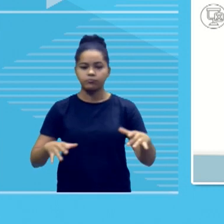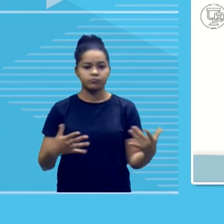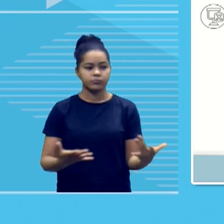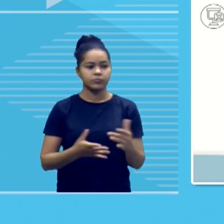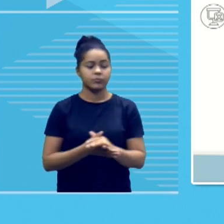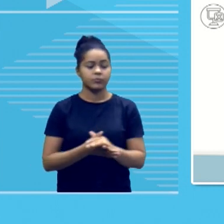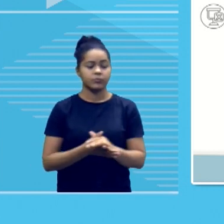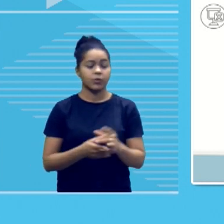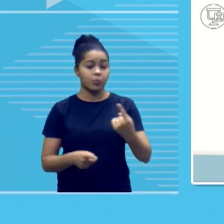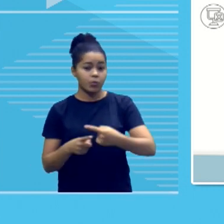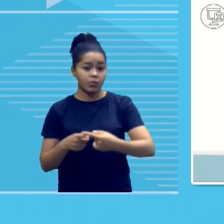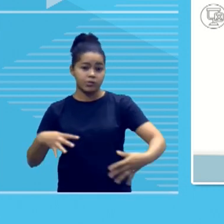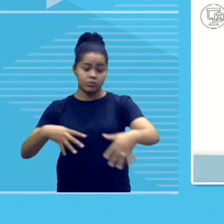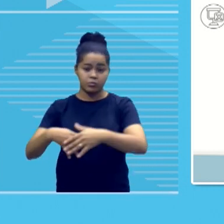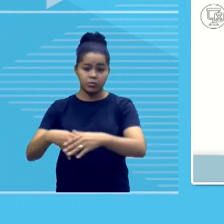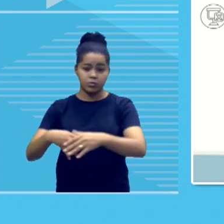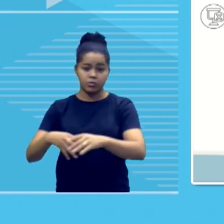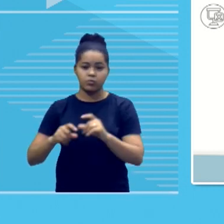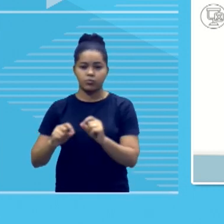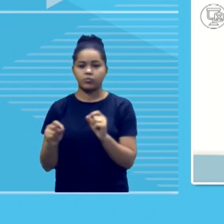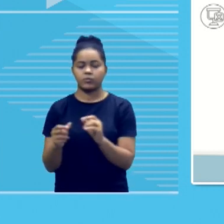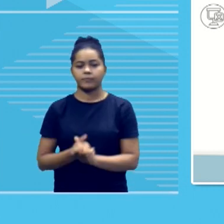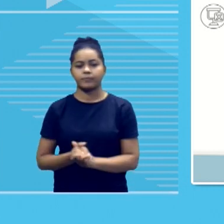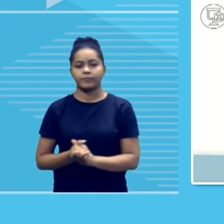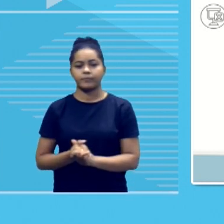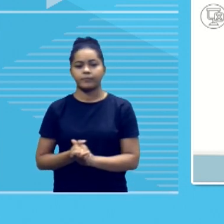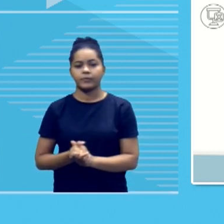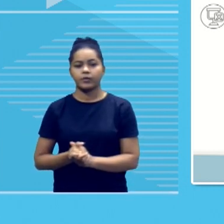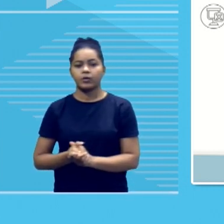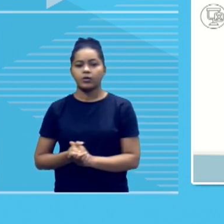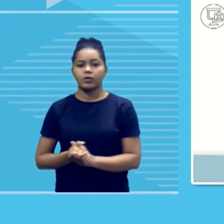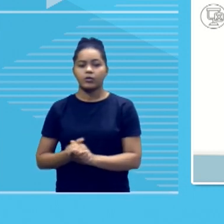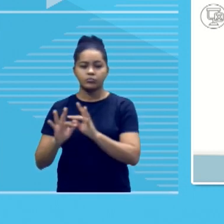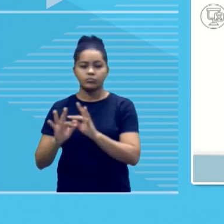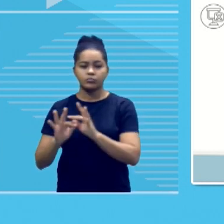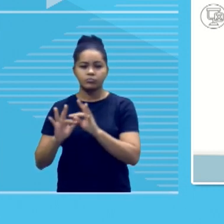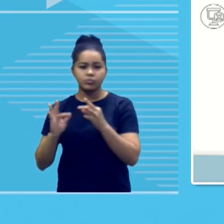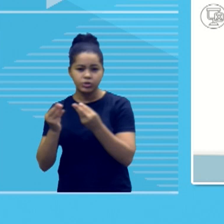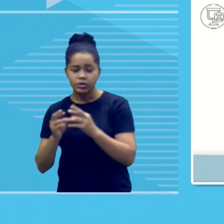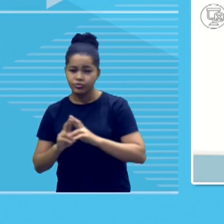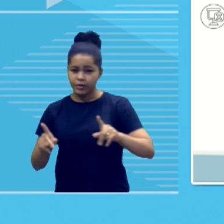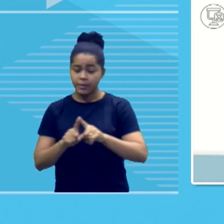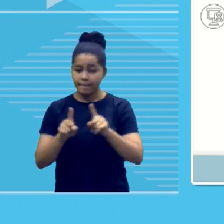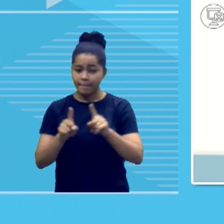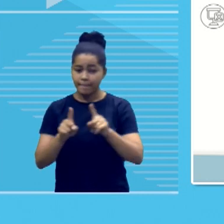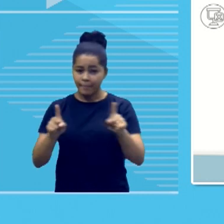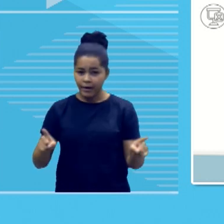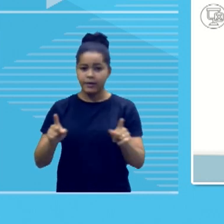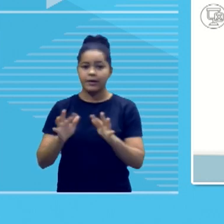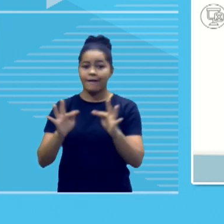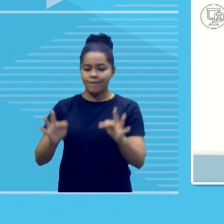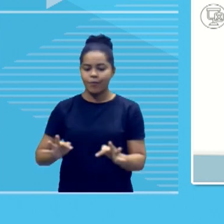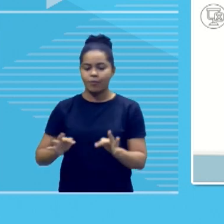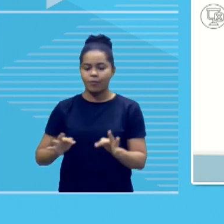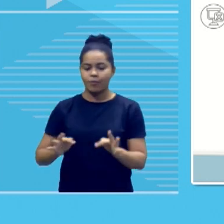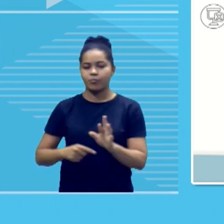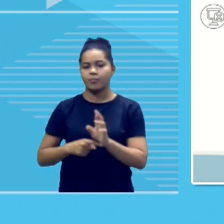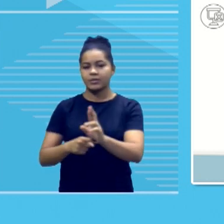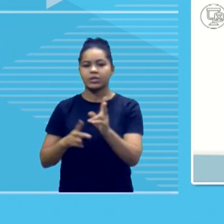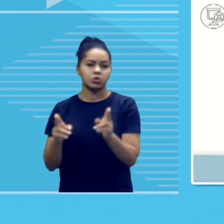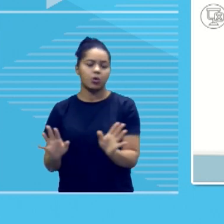isomeria são compostos diferentes representados pela mesma forma molecular eu quero saber aqui quantos exames tem aqui